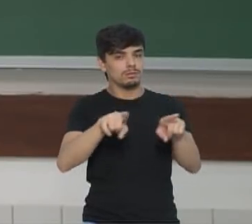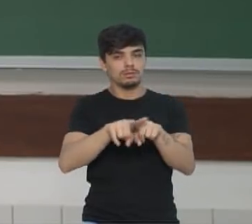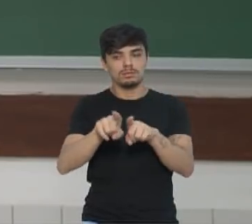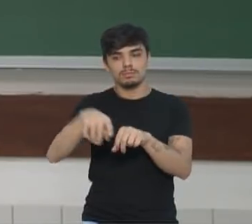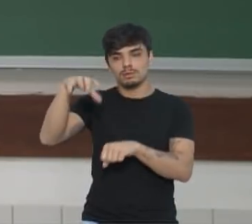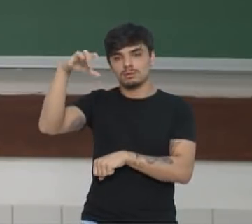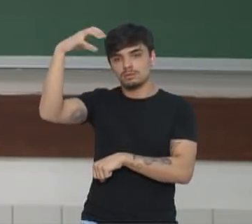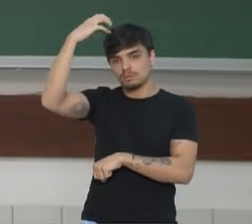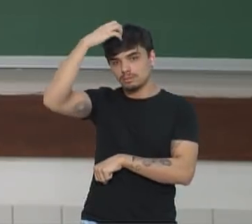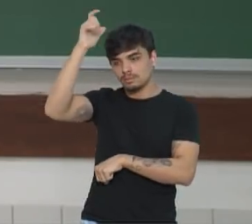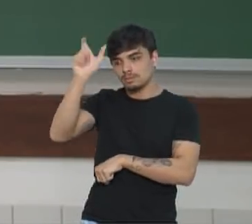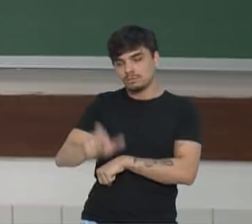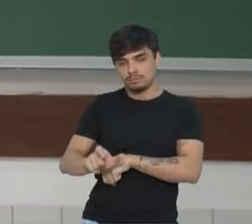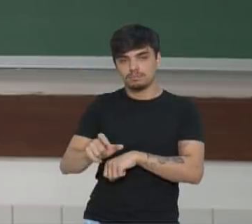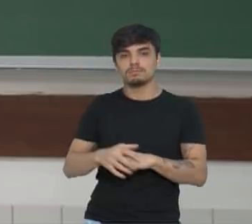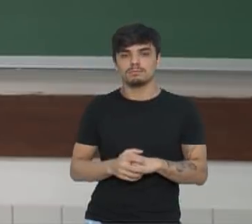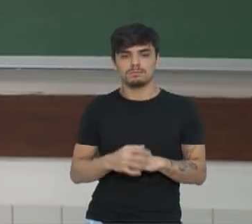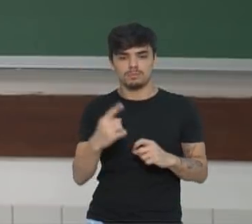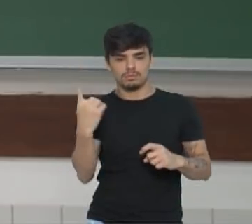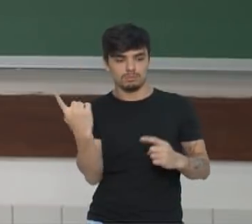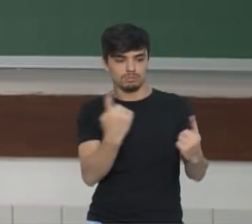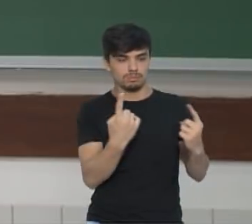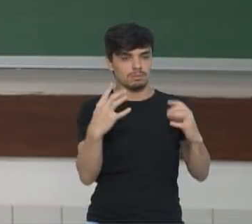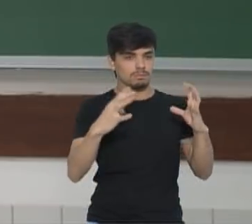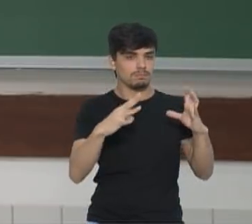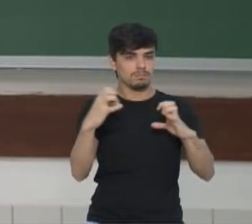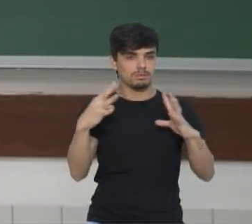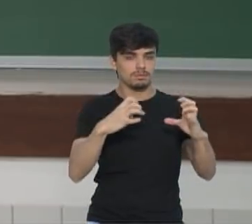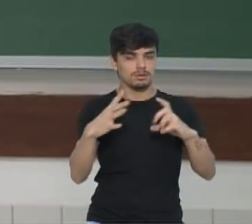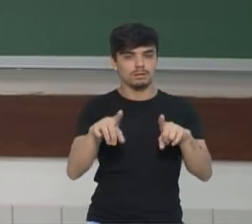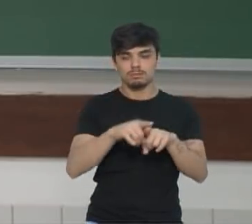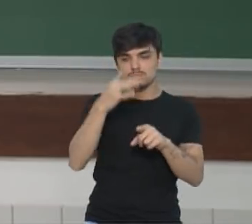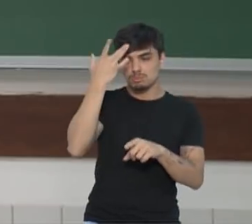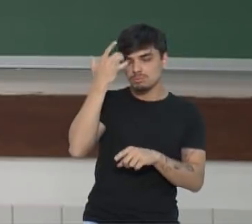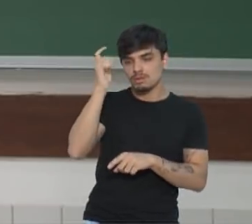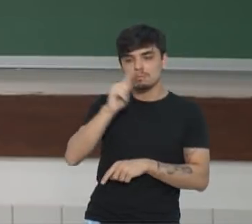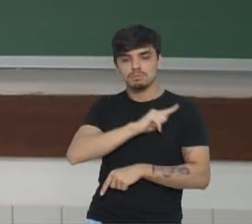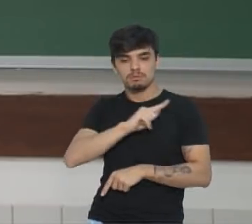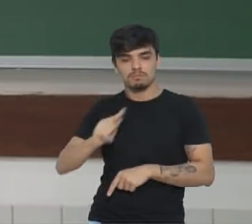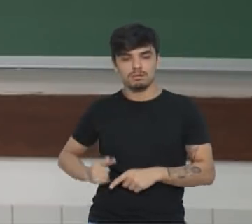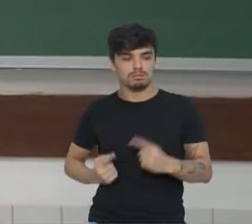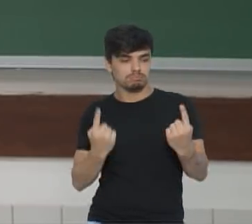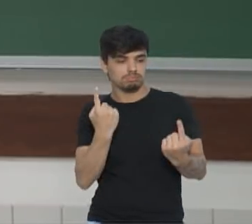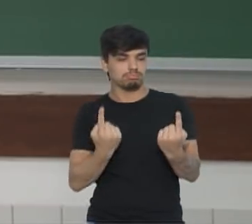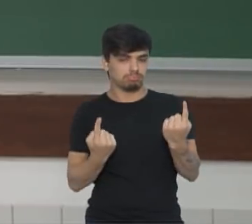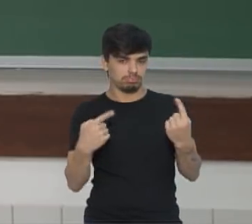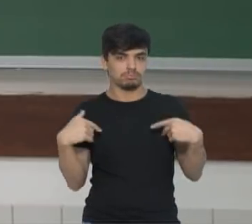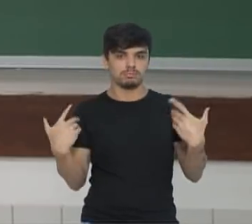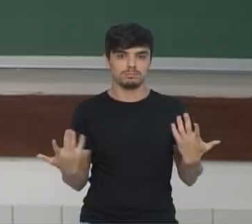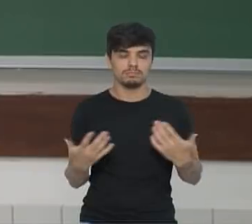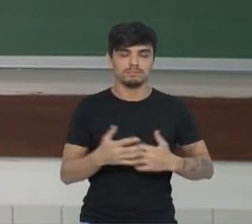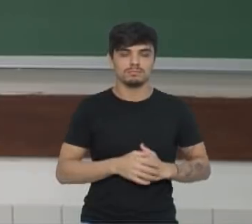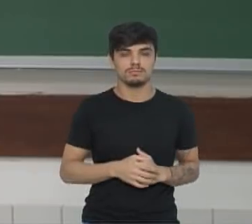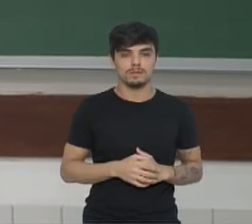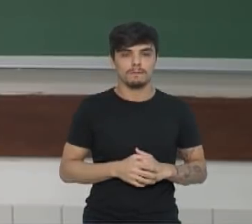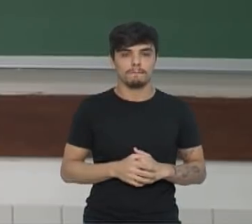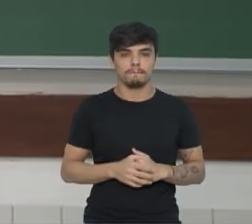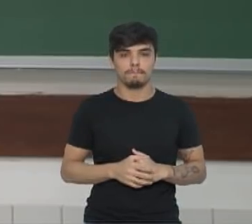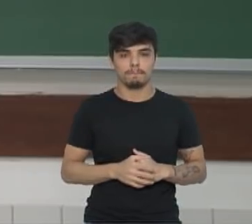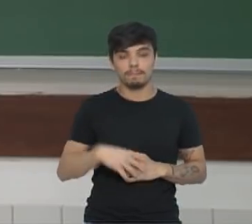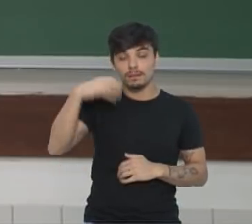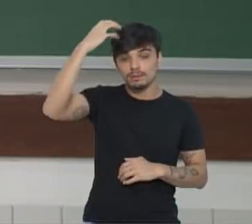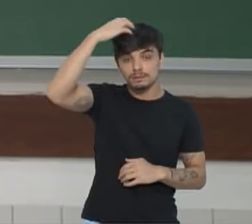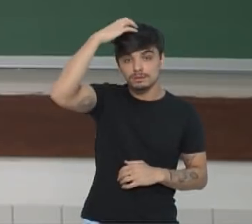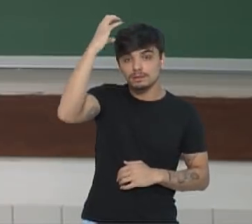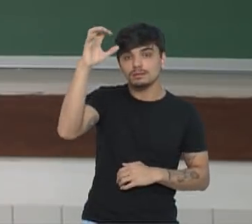rei, um brigando com o outro. E ninguém sabe direito quem que governa nessa assembleia. O rei ele vai